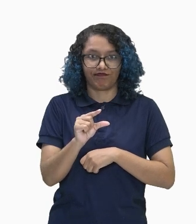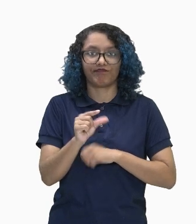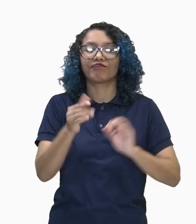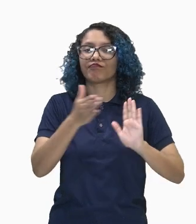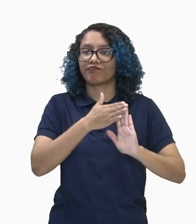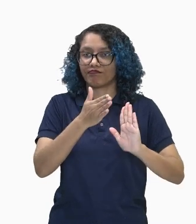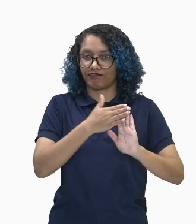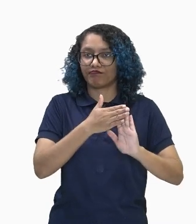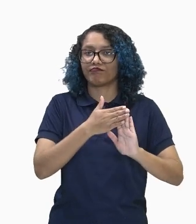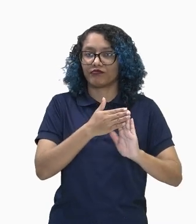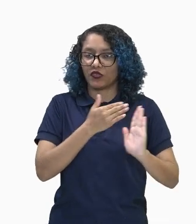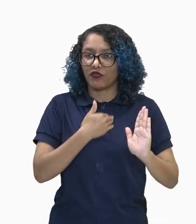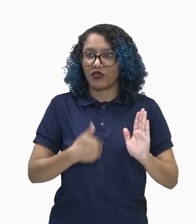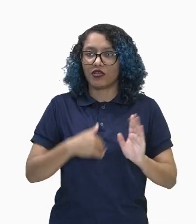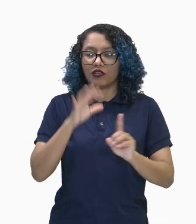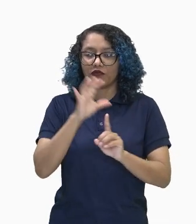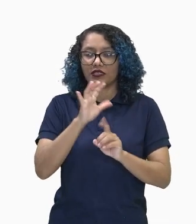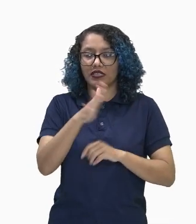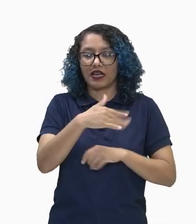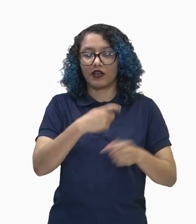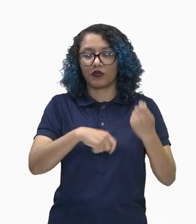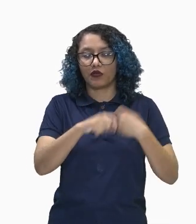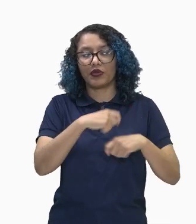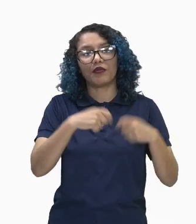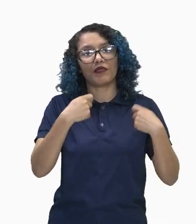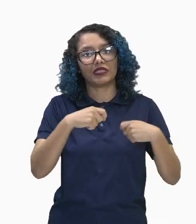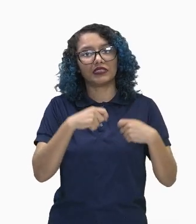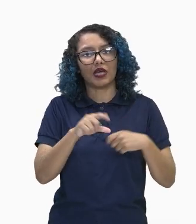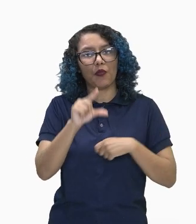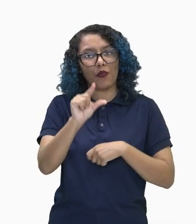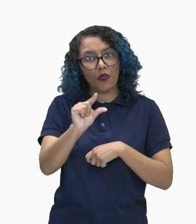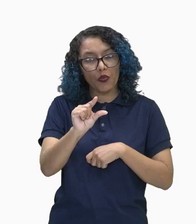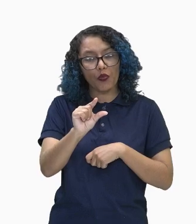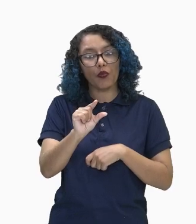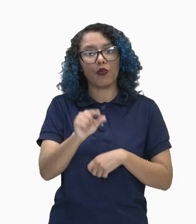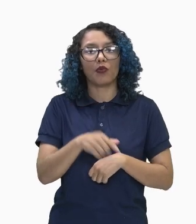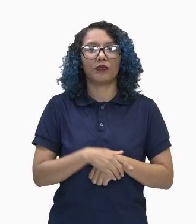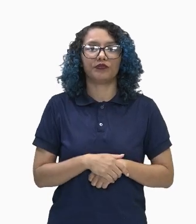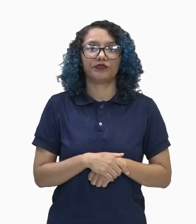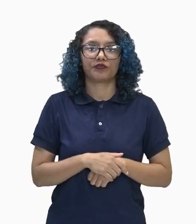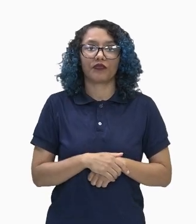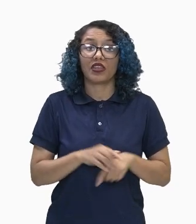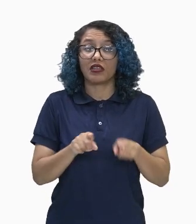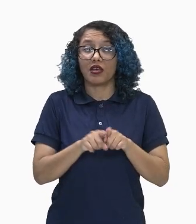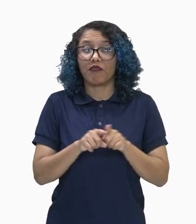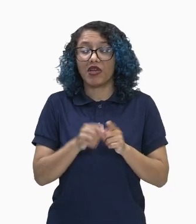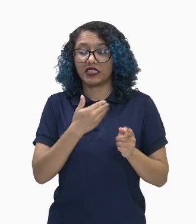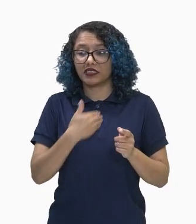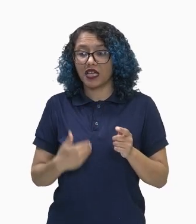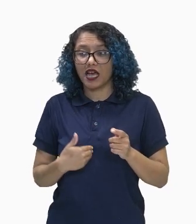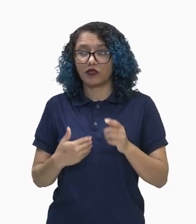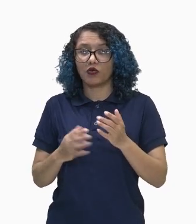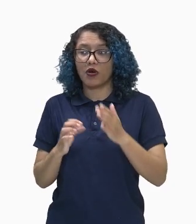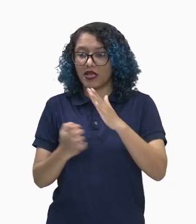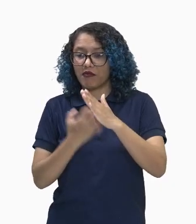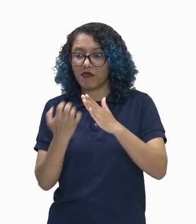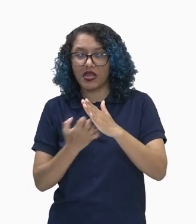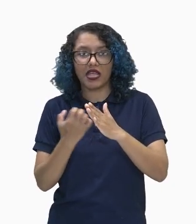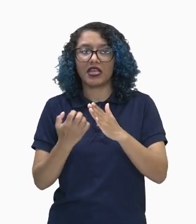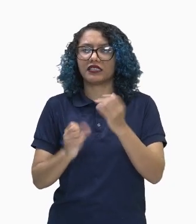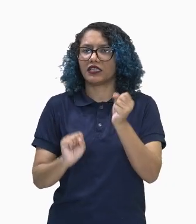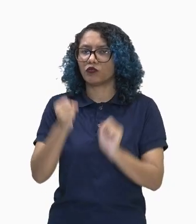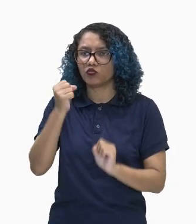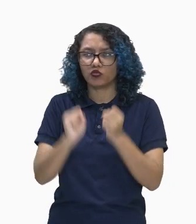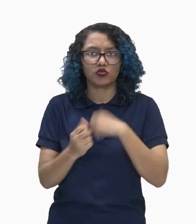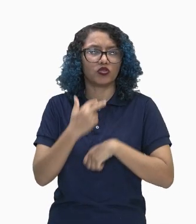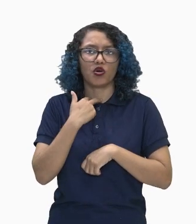tenha pouca interferência na economia, que o Estado não pode ter empresa, não pode desenvolver indústria. Ele tem, então,